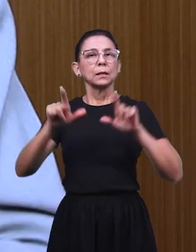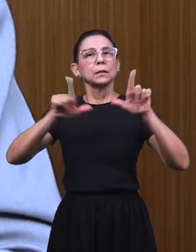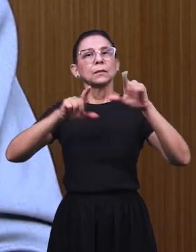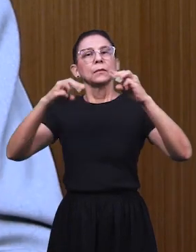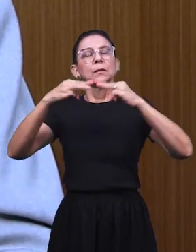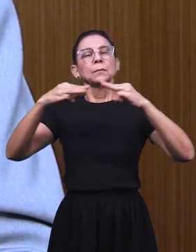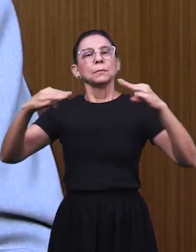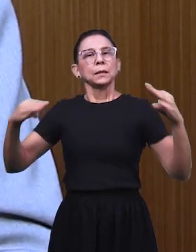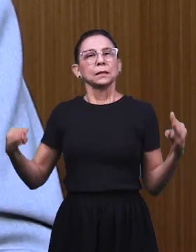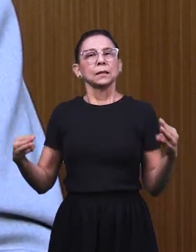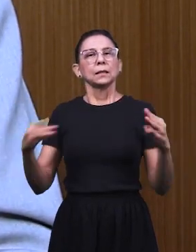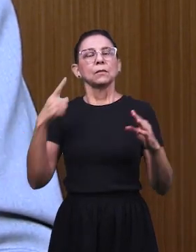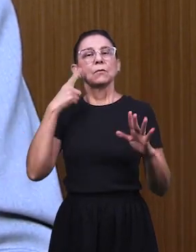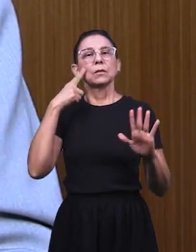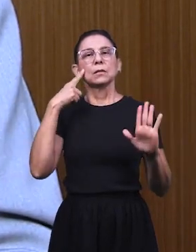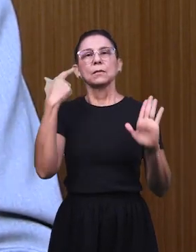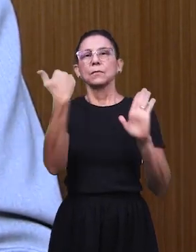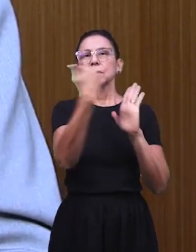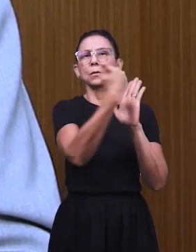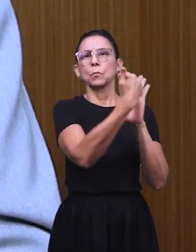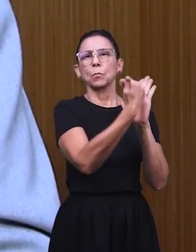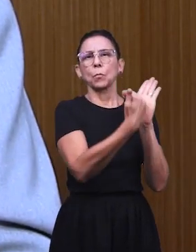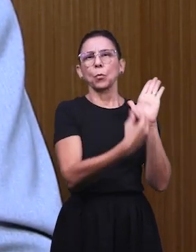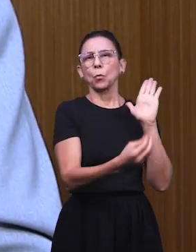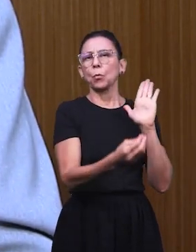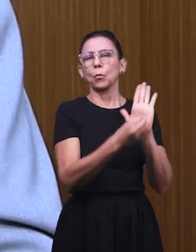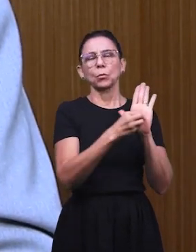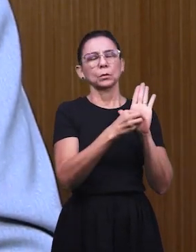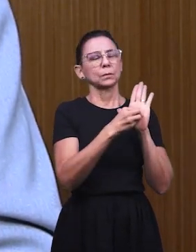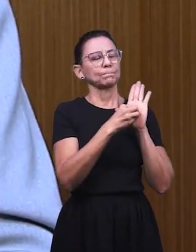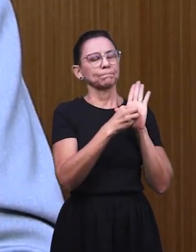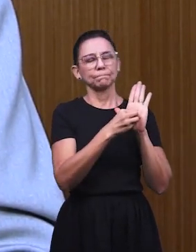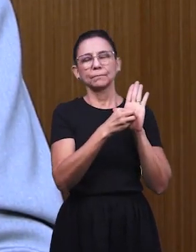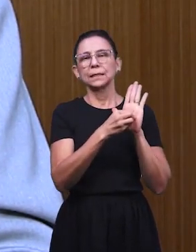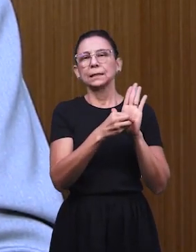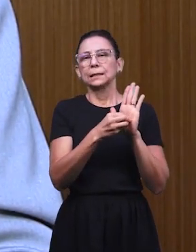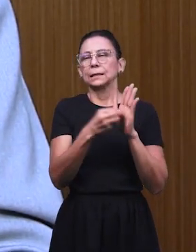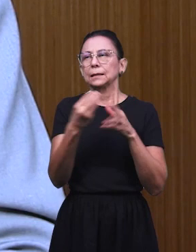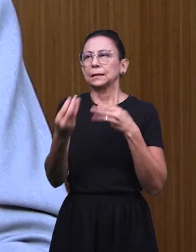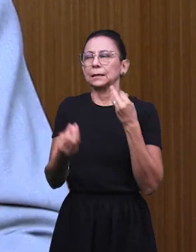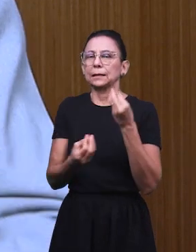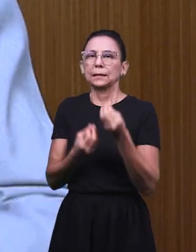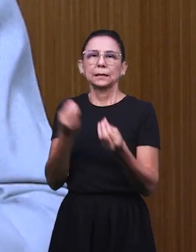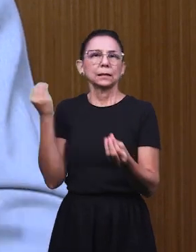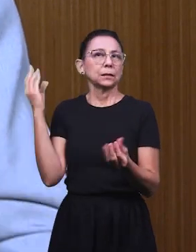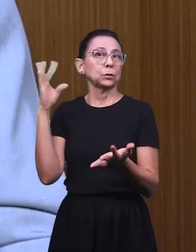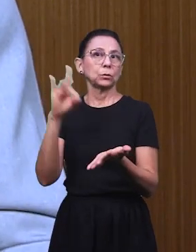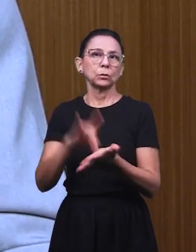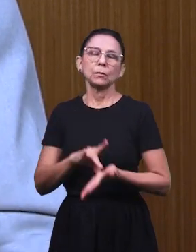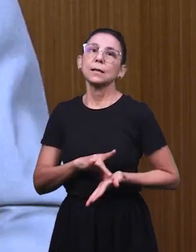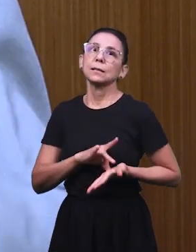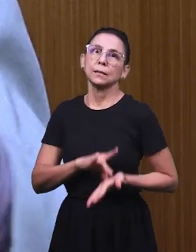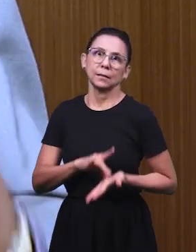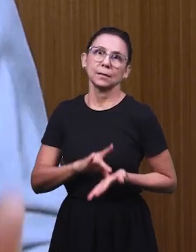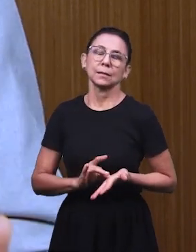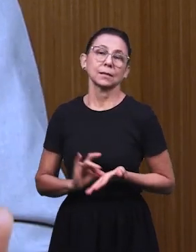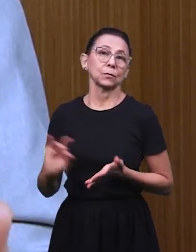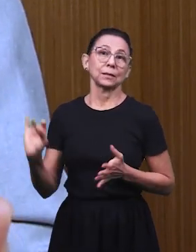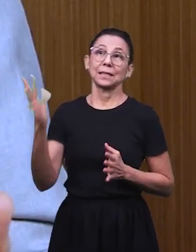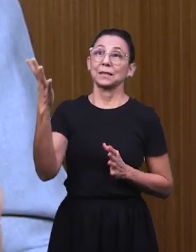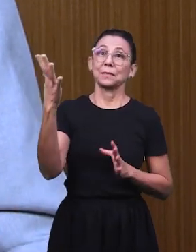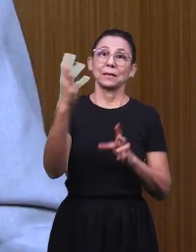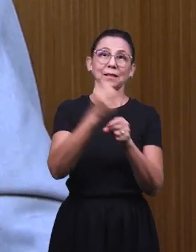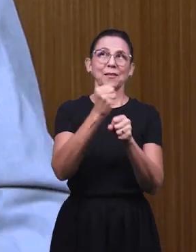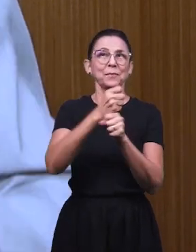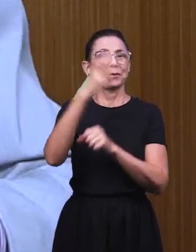você recebe as edições, esse conteúdo que é um conteúdo que nos atualiza acerca daquilo que está acontecendo